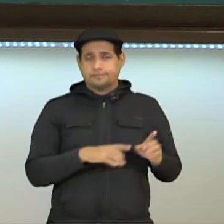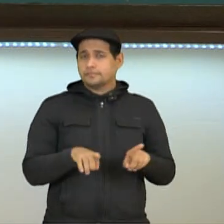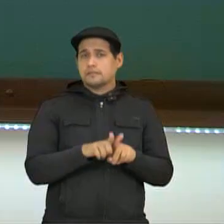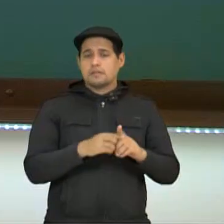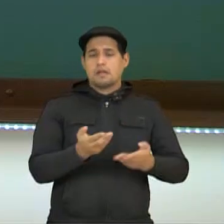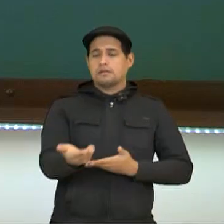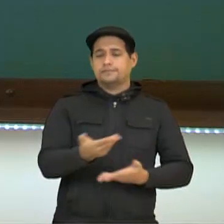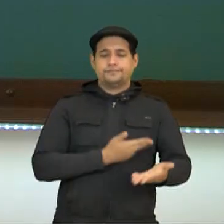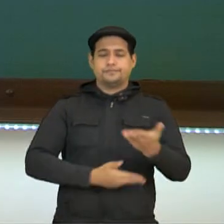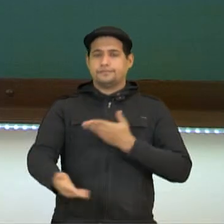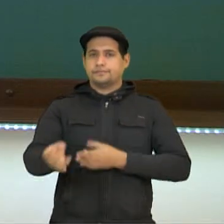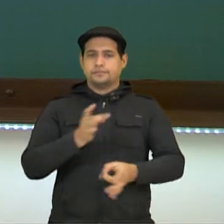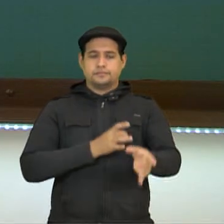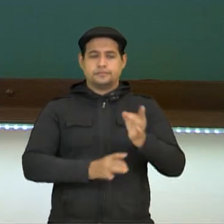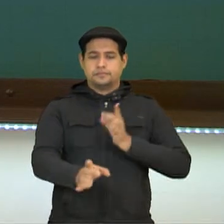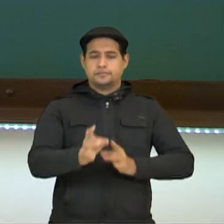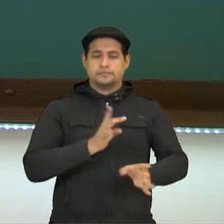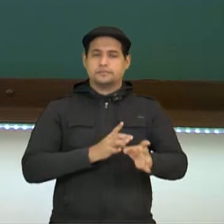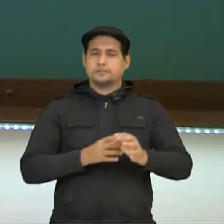trocas comerciais, tá?